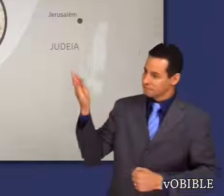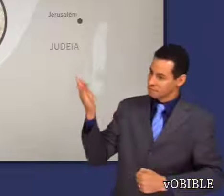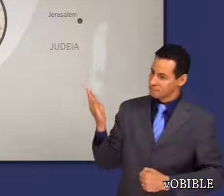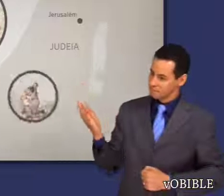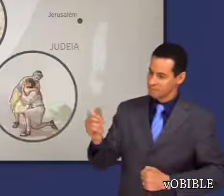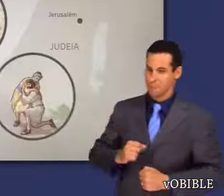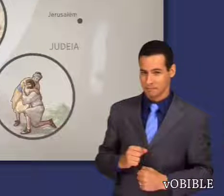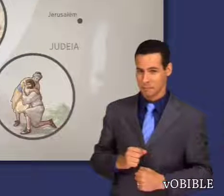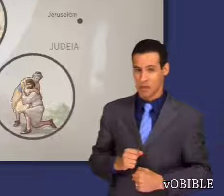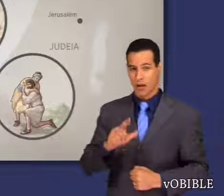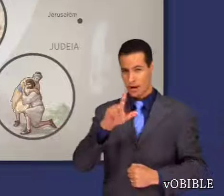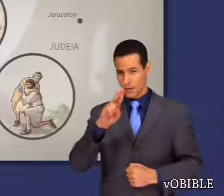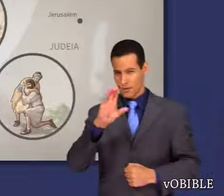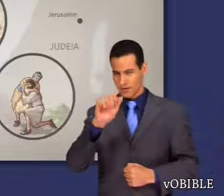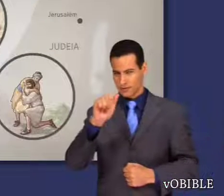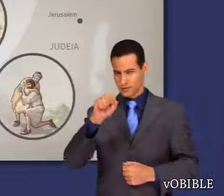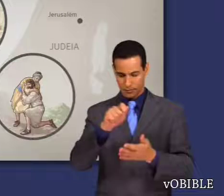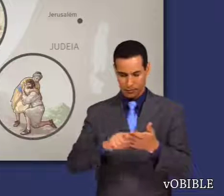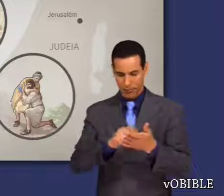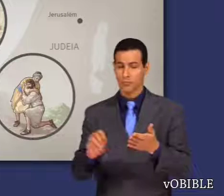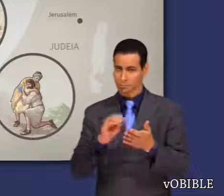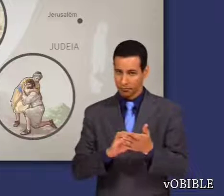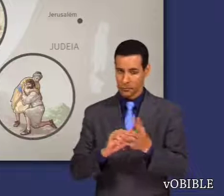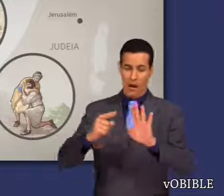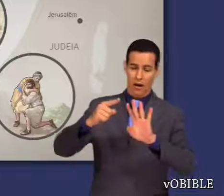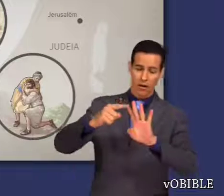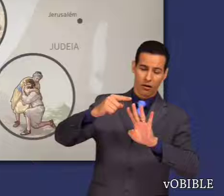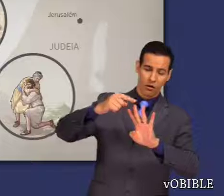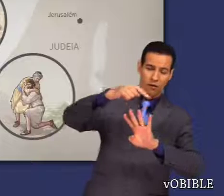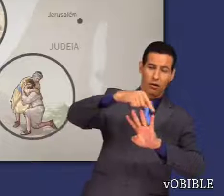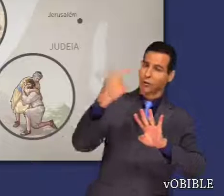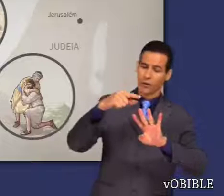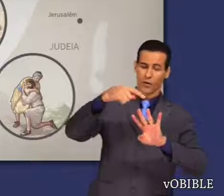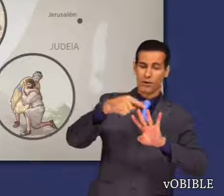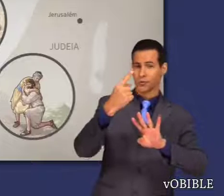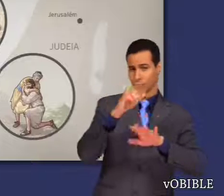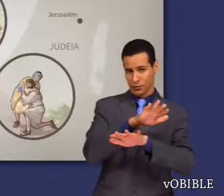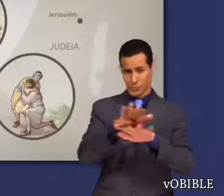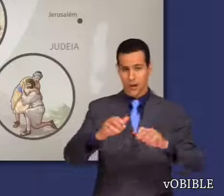bom samaritano e do filho pródigo são mencionadas apenas no Evangelho de Lucas.